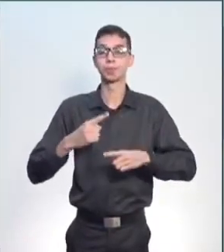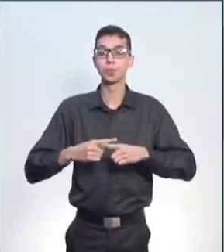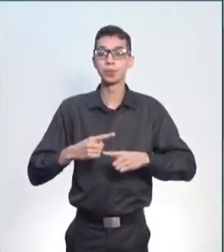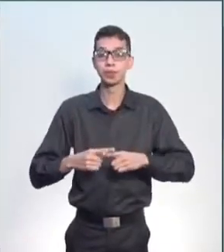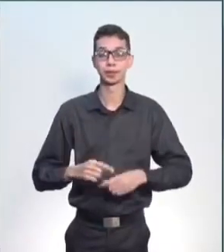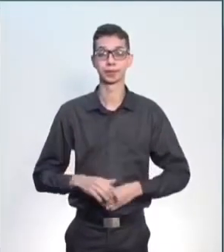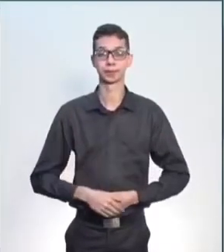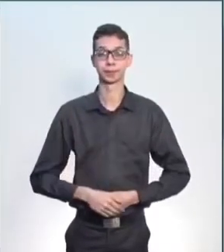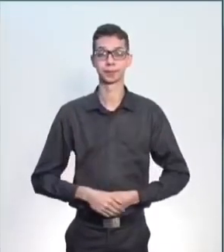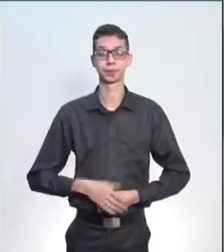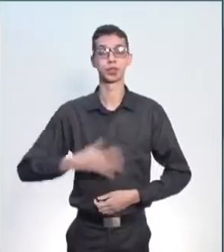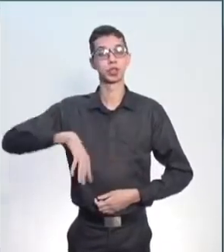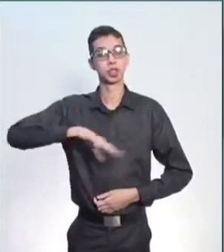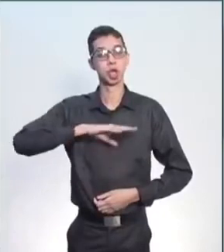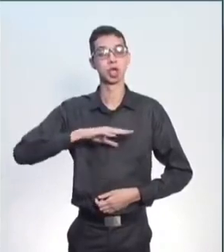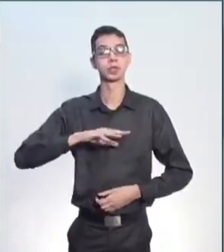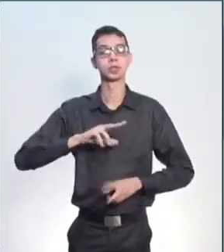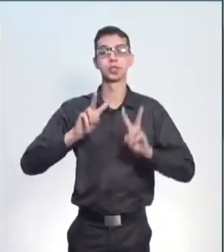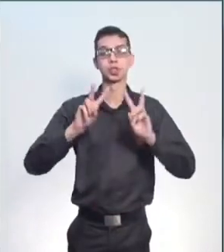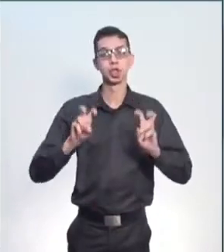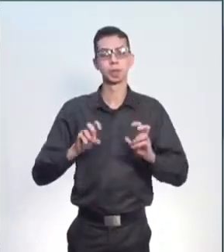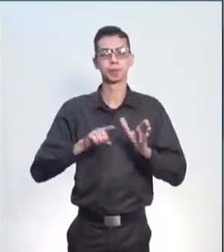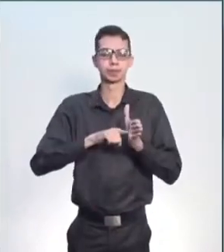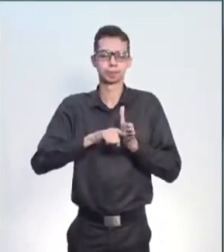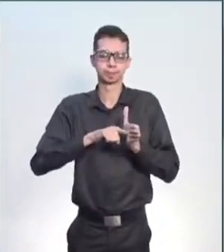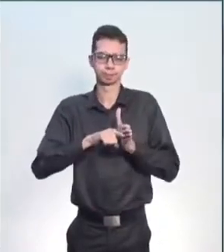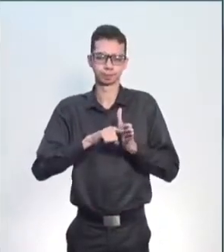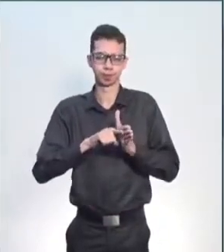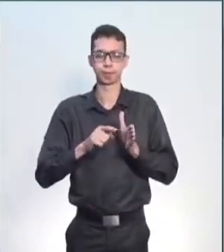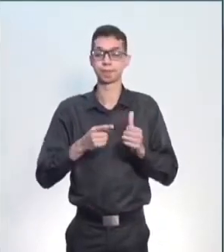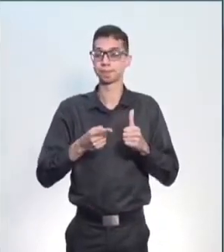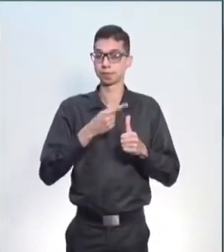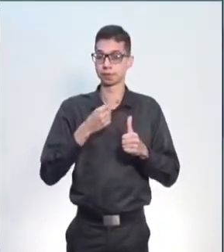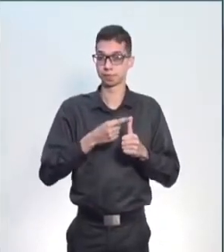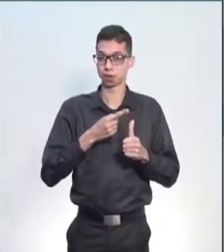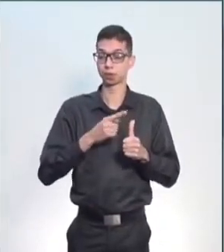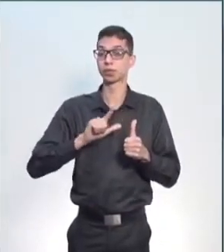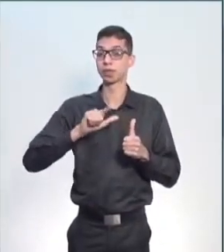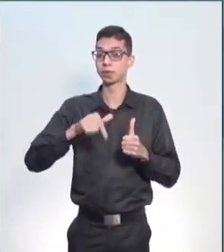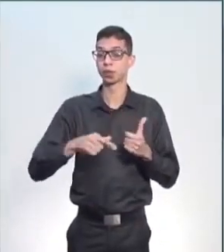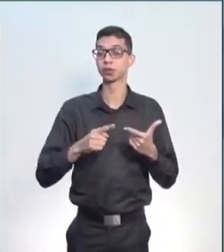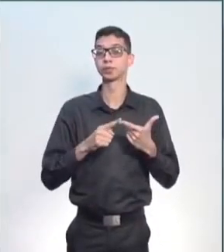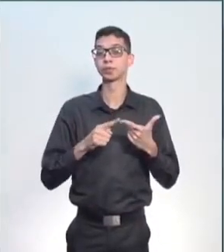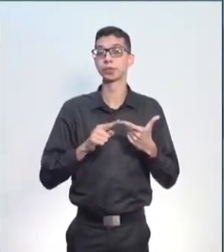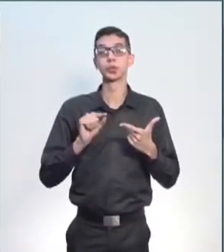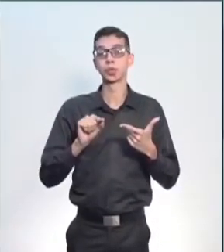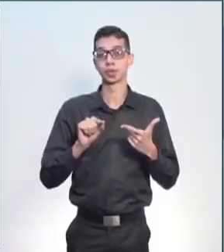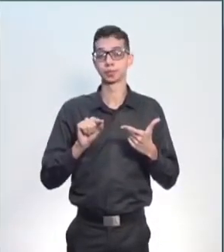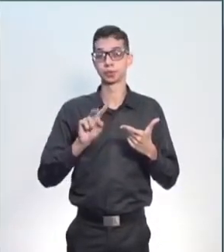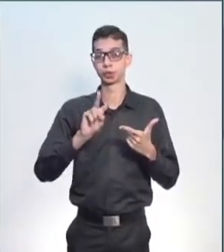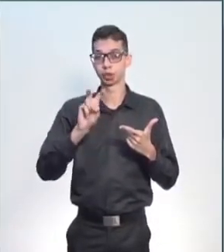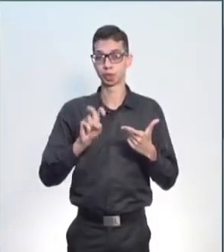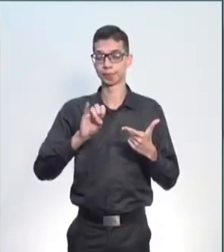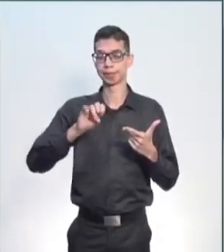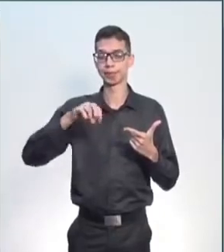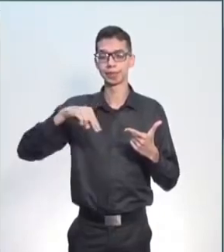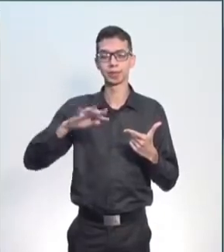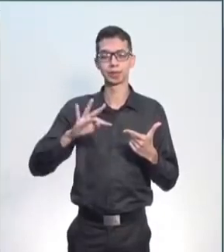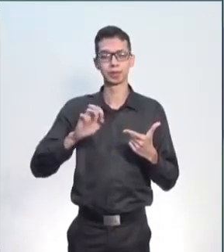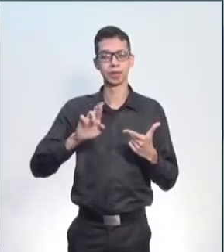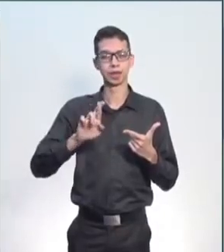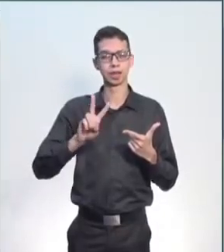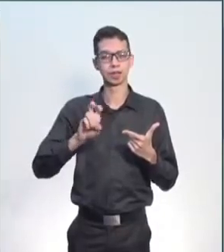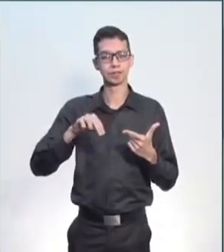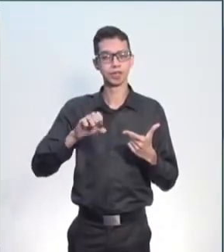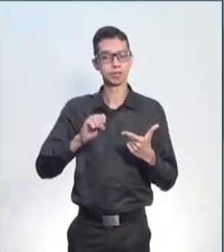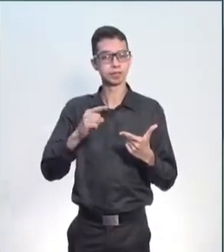vamos trabalhar a questão do questionar, né? E, em segundo momento, uma questão sobre intervenção, né? A intervenção